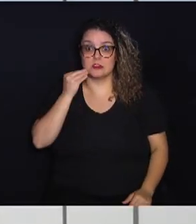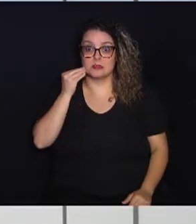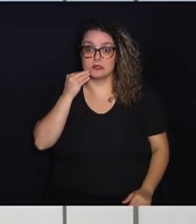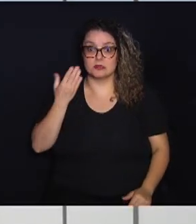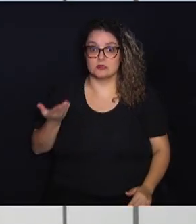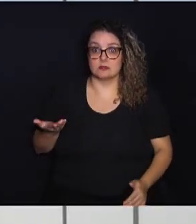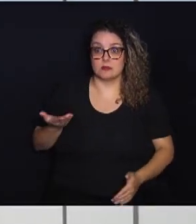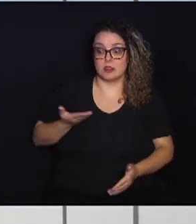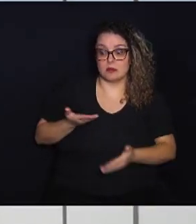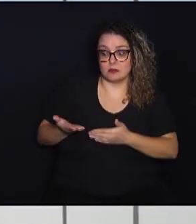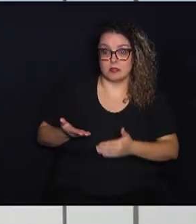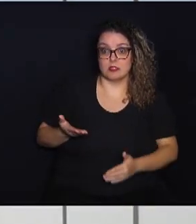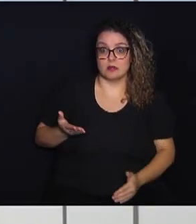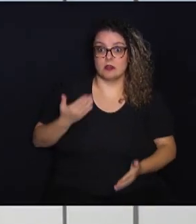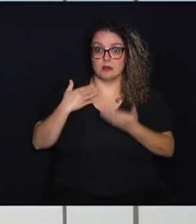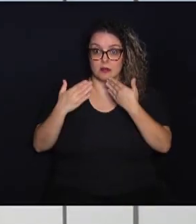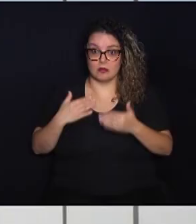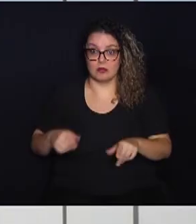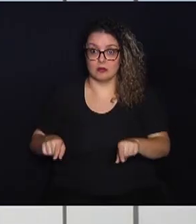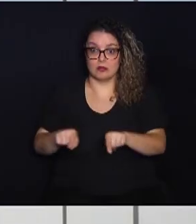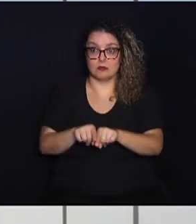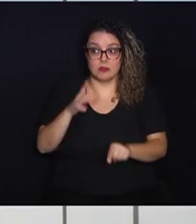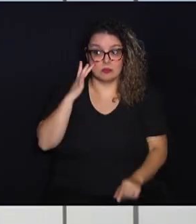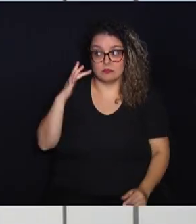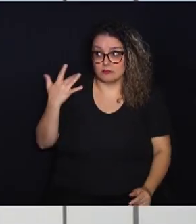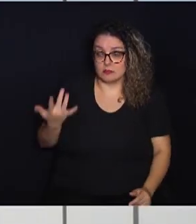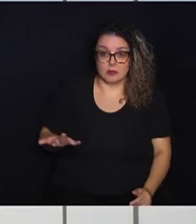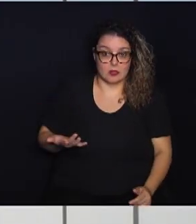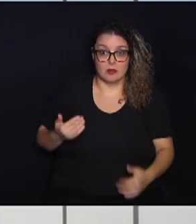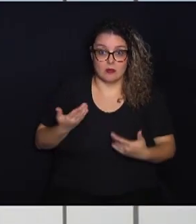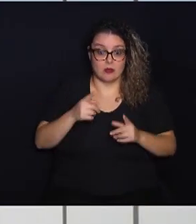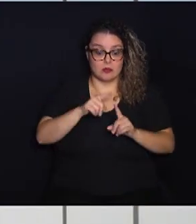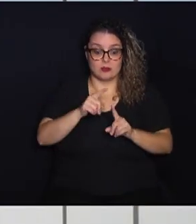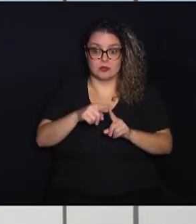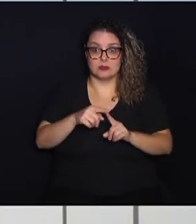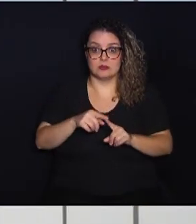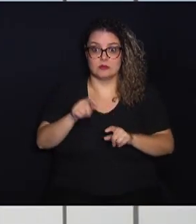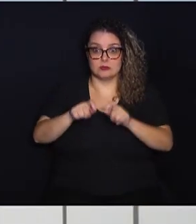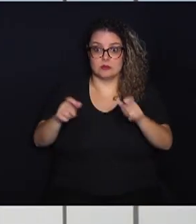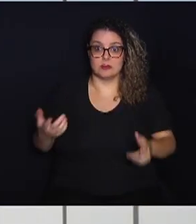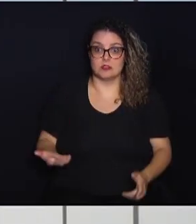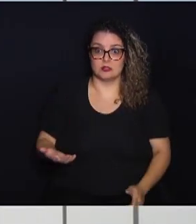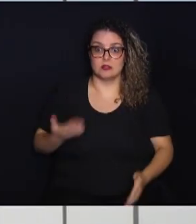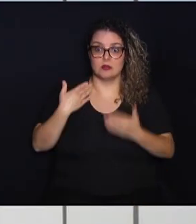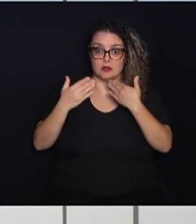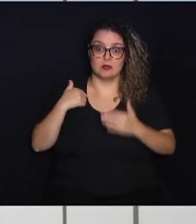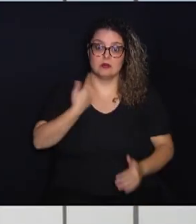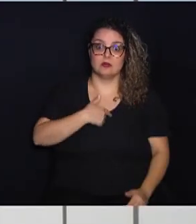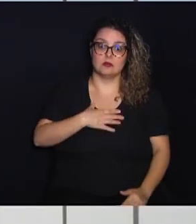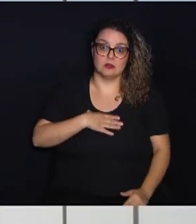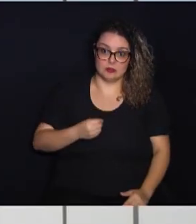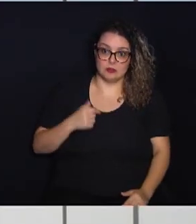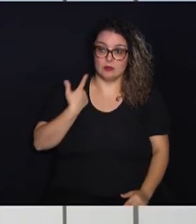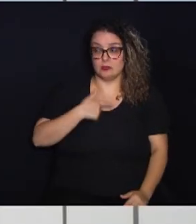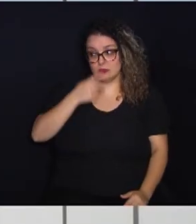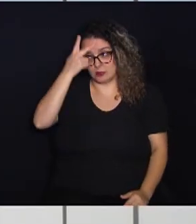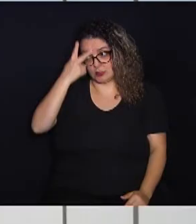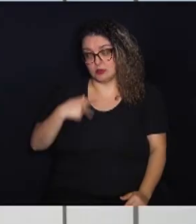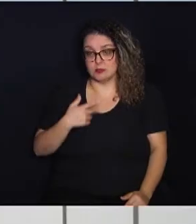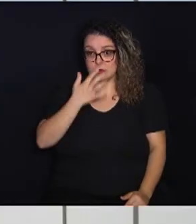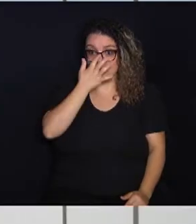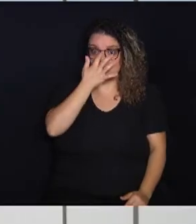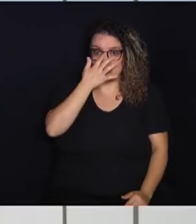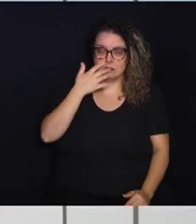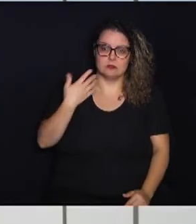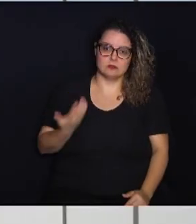nessa conversa, a gente também não sabe que tipo de pessoa está conversando com os nossos filhos ou com a gente mesmo. Só que a